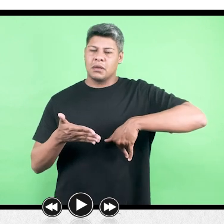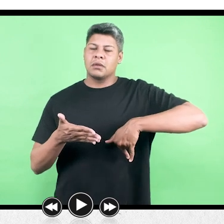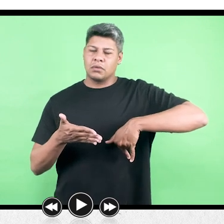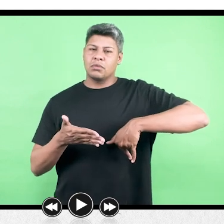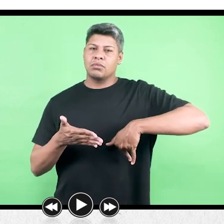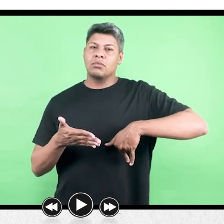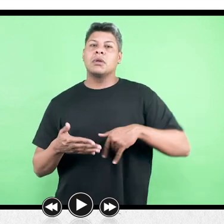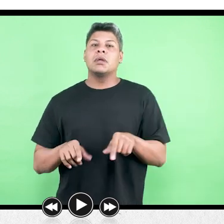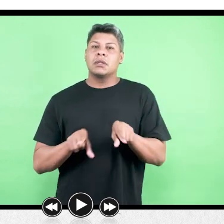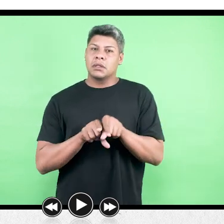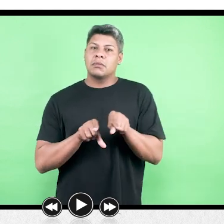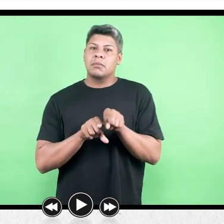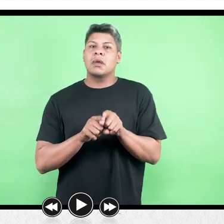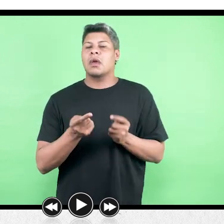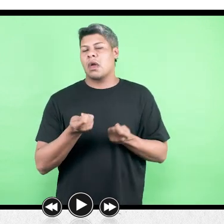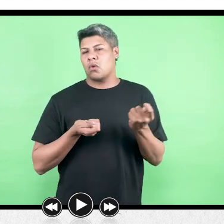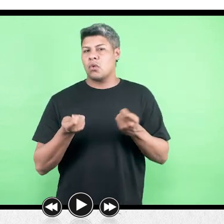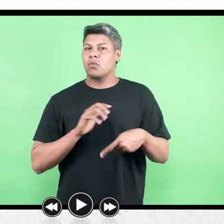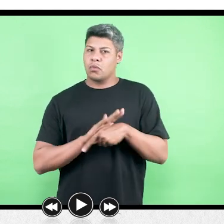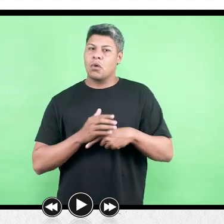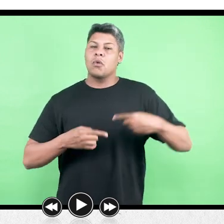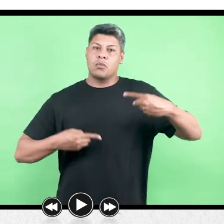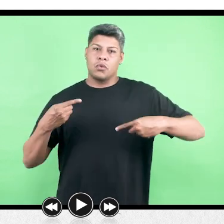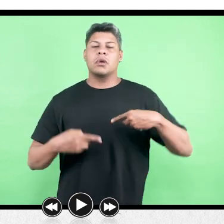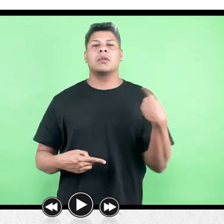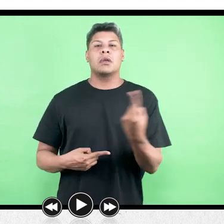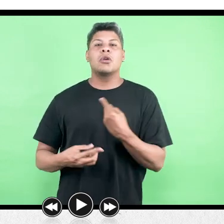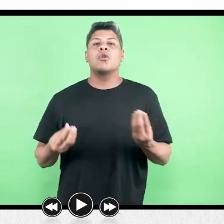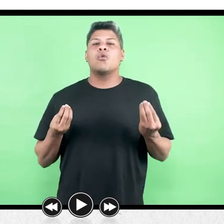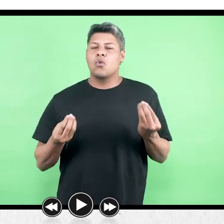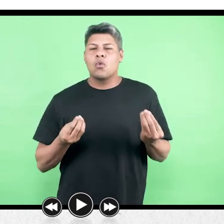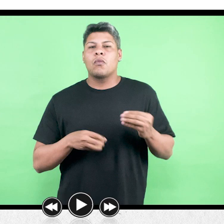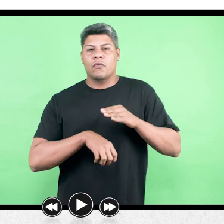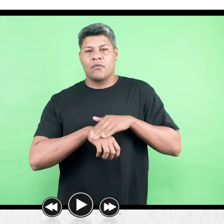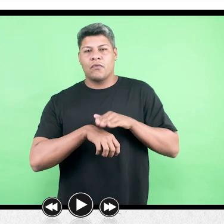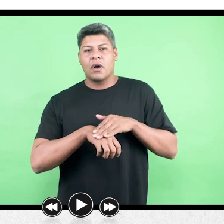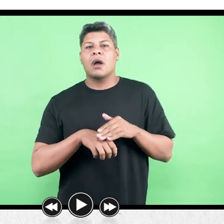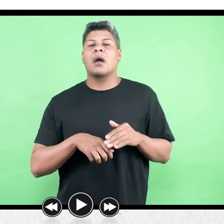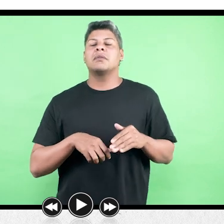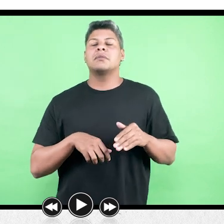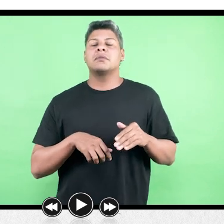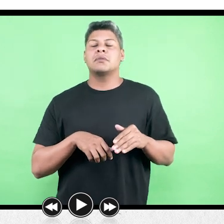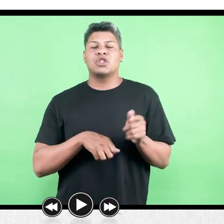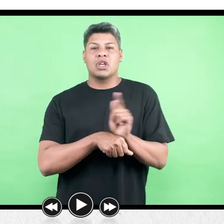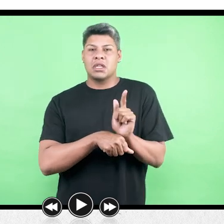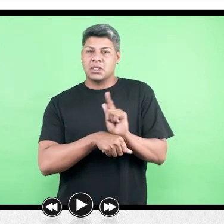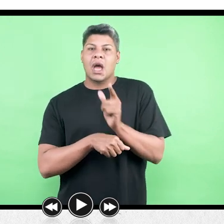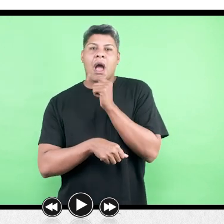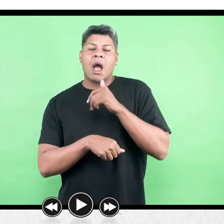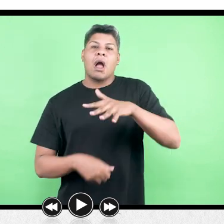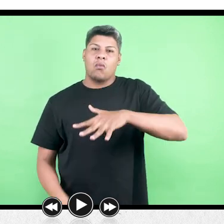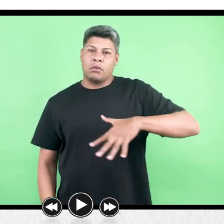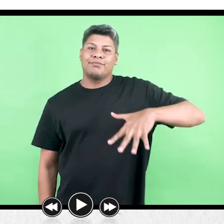um instrumento econômico da nossa política de recursos hídricos, de como é que a gente gerencia águas no país. Ou seja, e